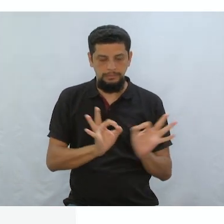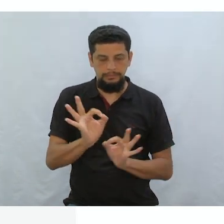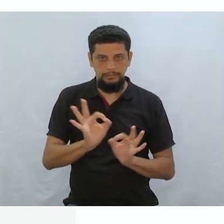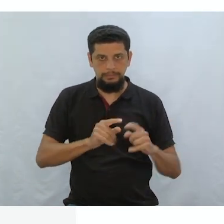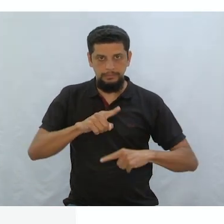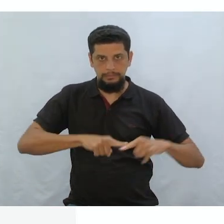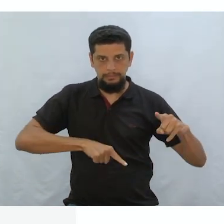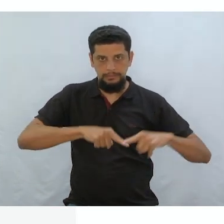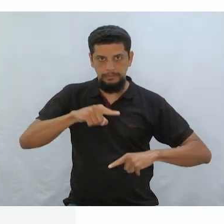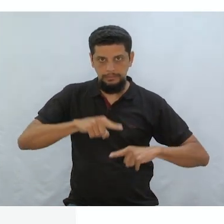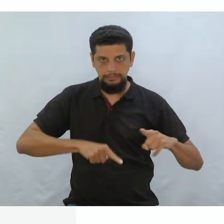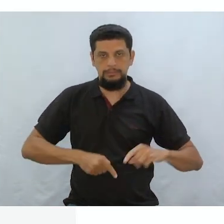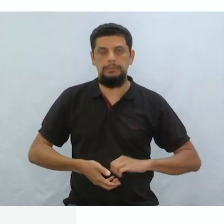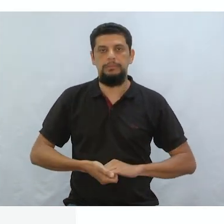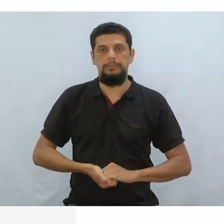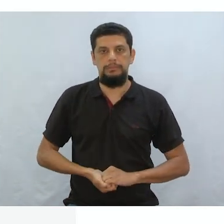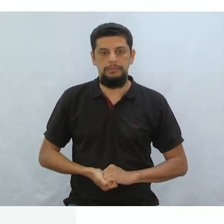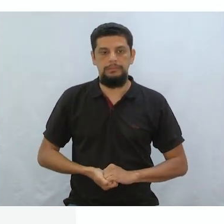Separar os materiais.